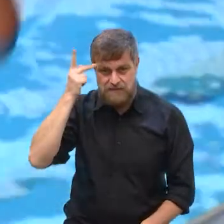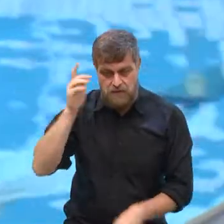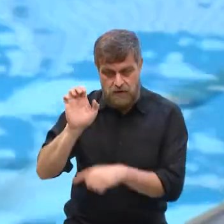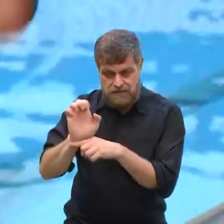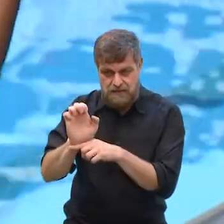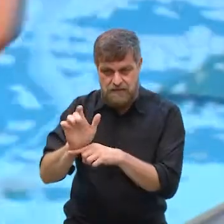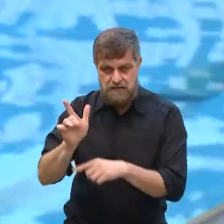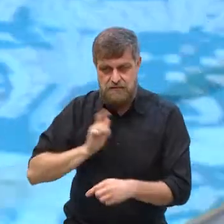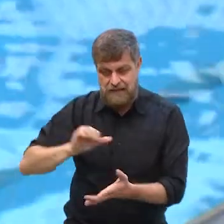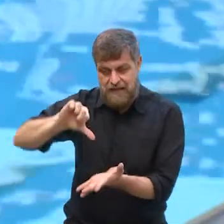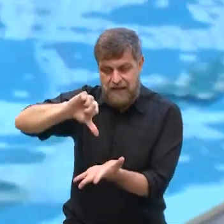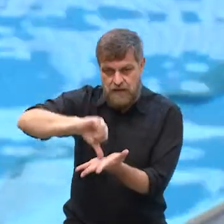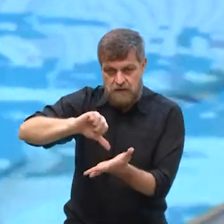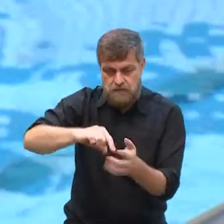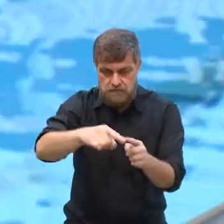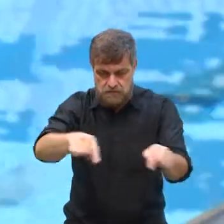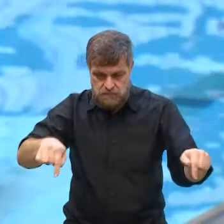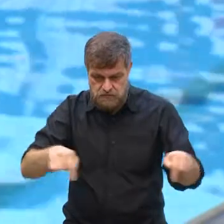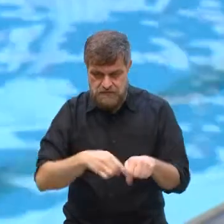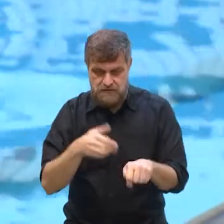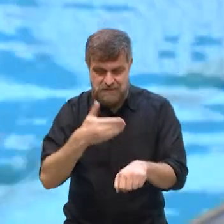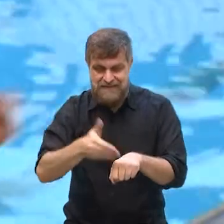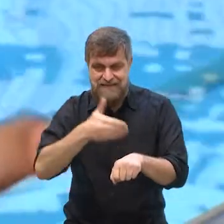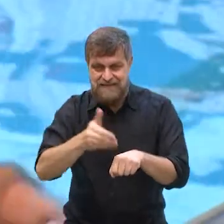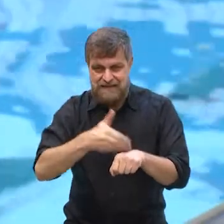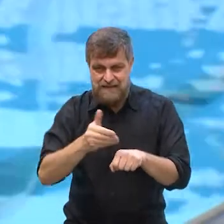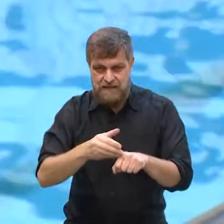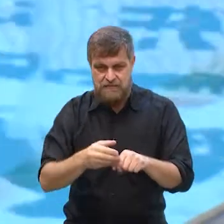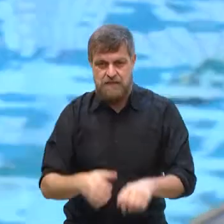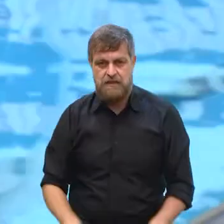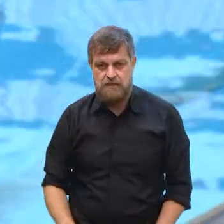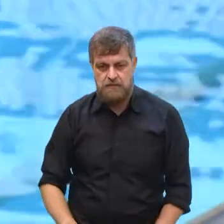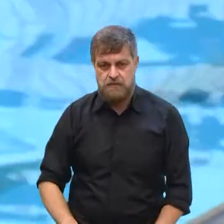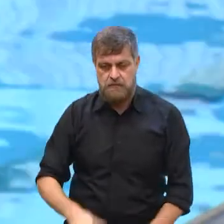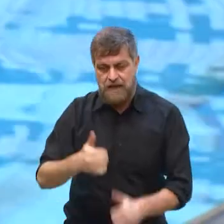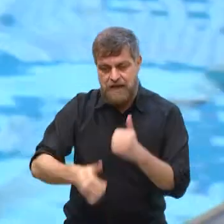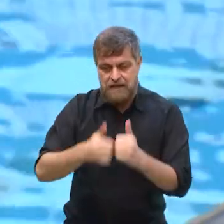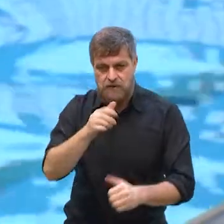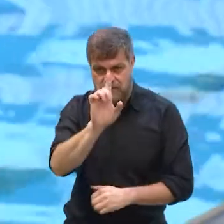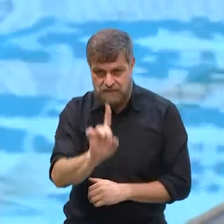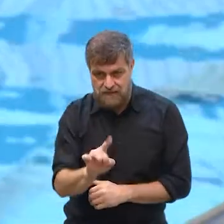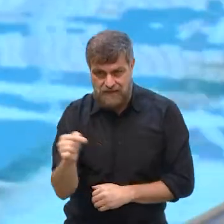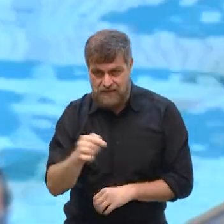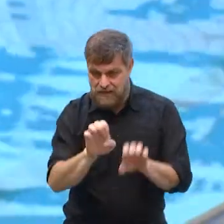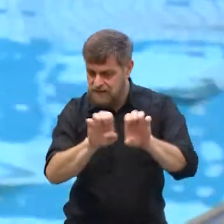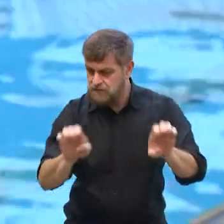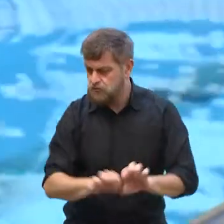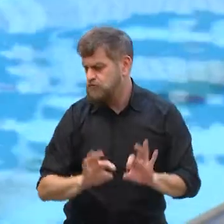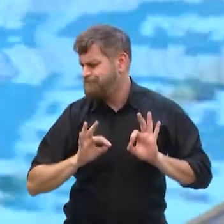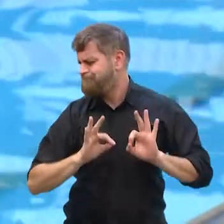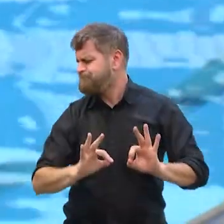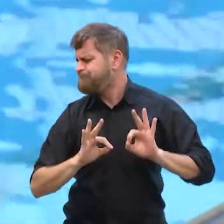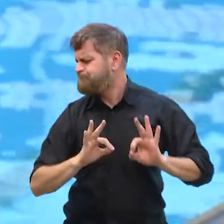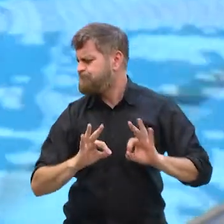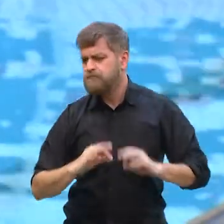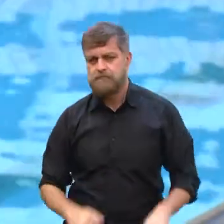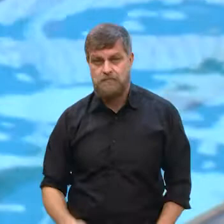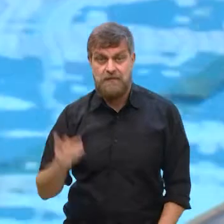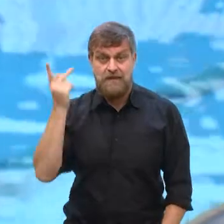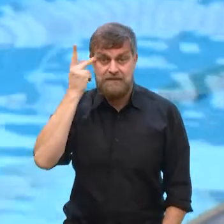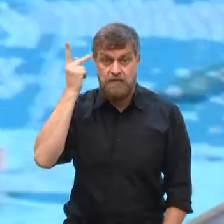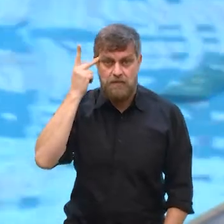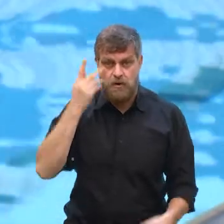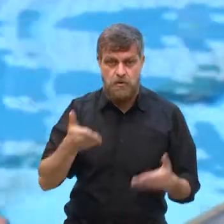por causa do Centro de Treinamento Paralímpico, que tem ali uma estrutura espetacular, tem uma estrutura incrível